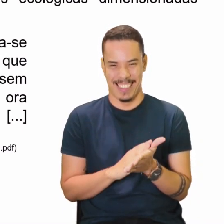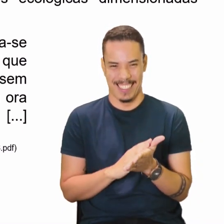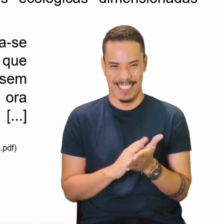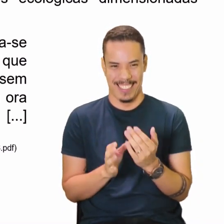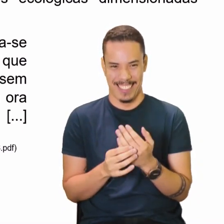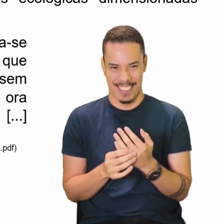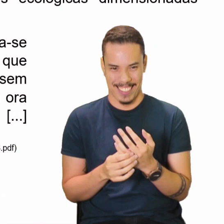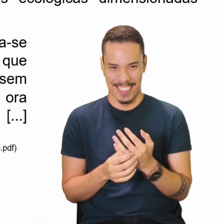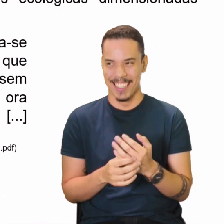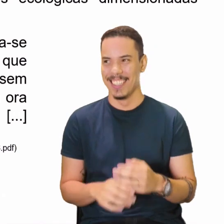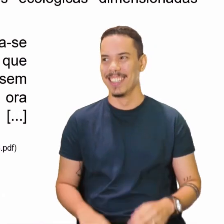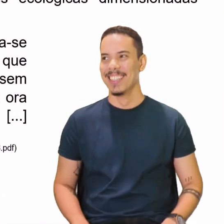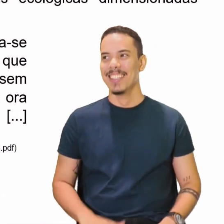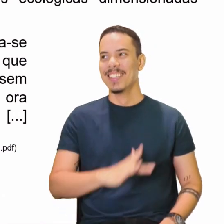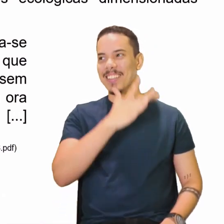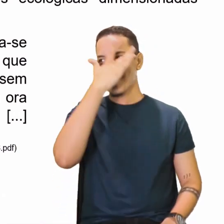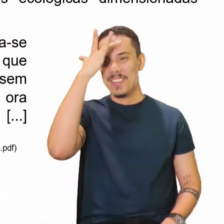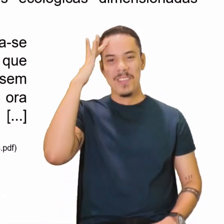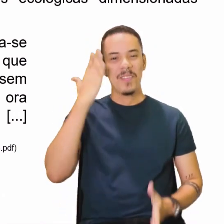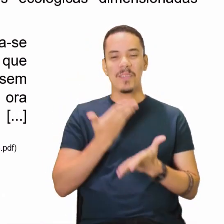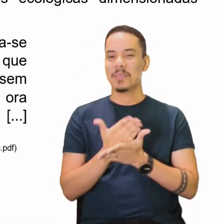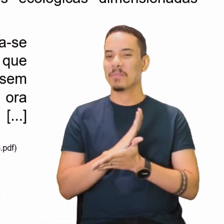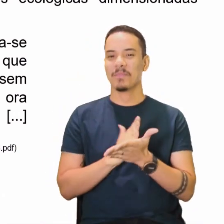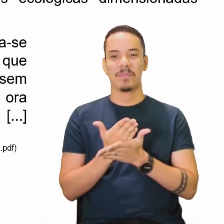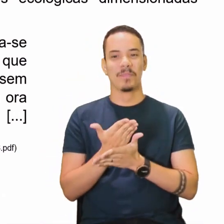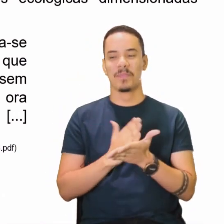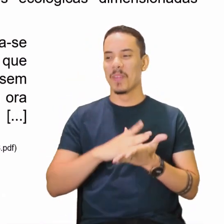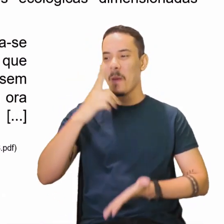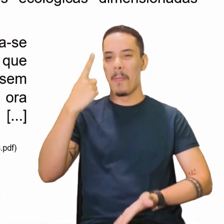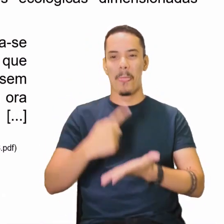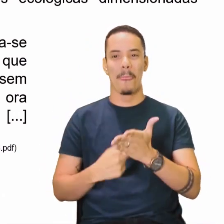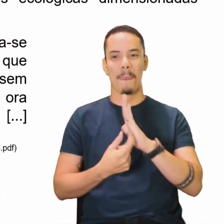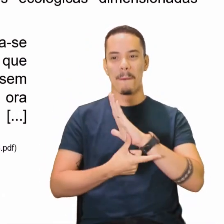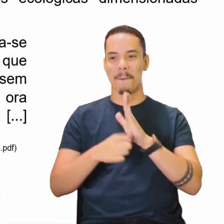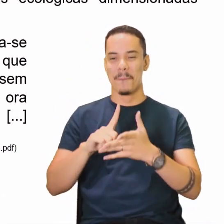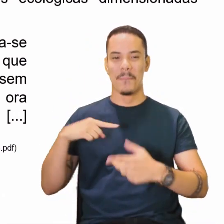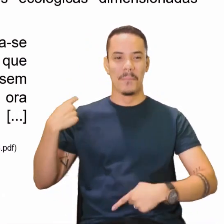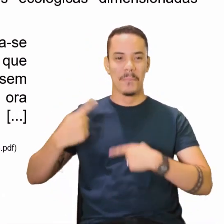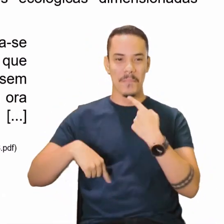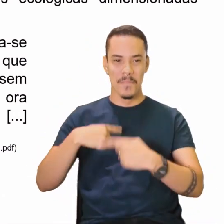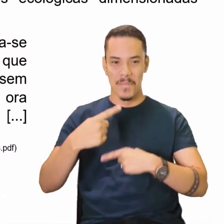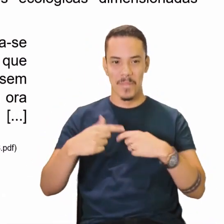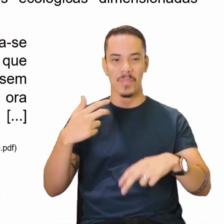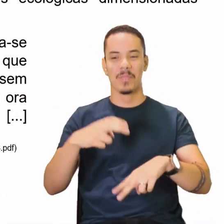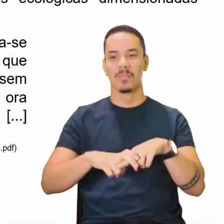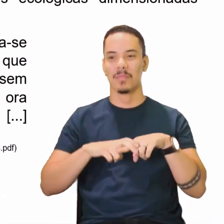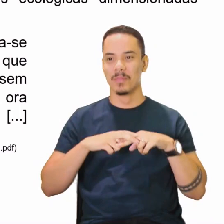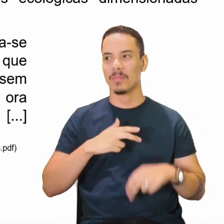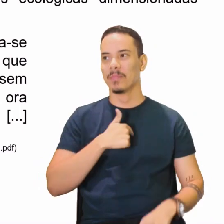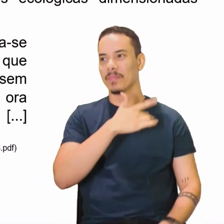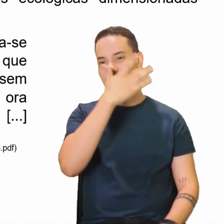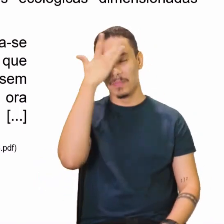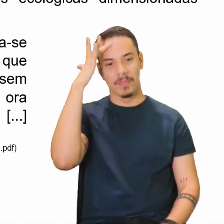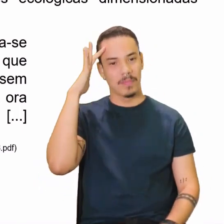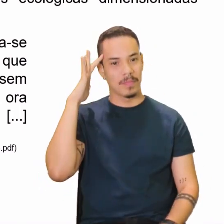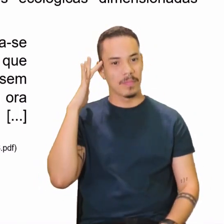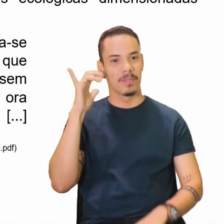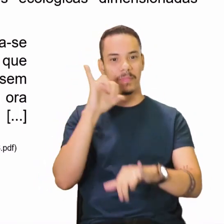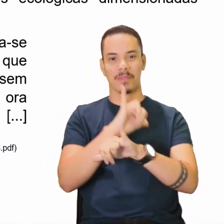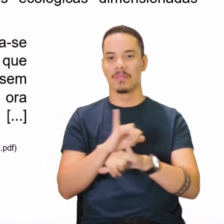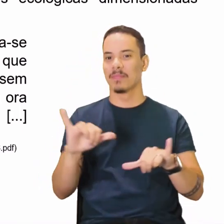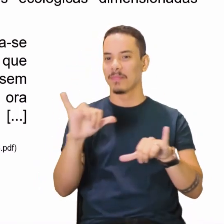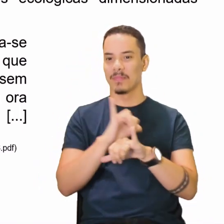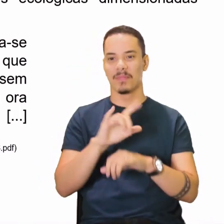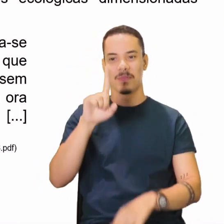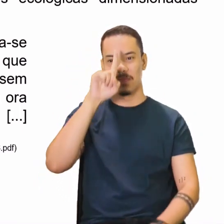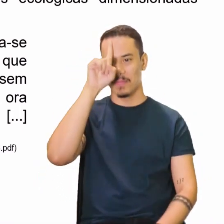do lado de fora da economia convencional, dita neoclássica. Portanto, para aqueles que não comungam as ideias